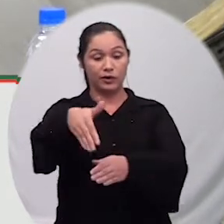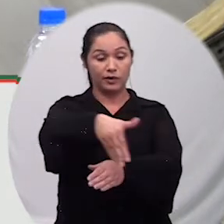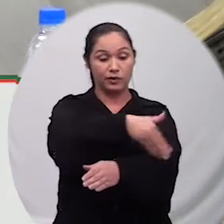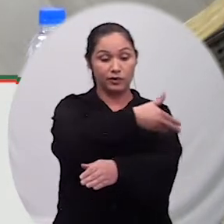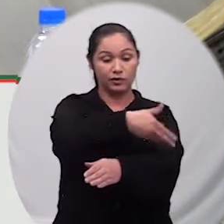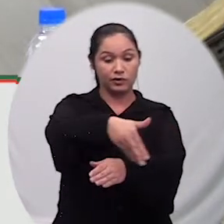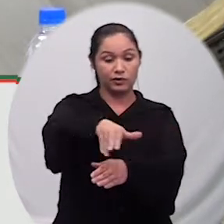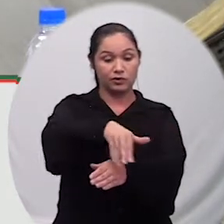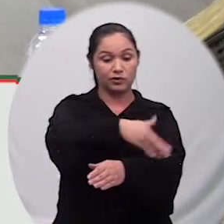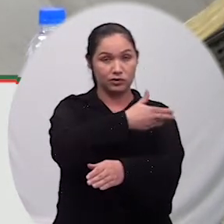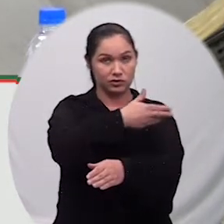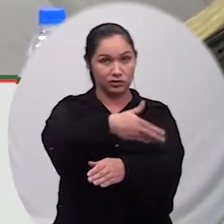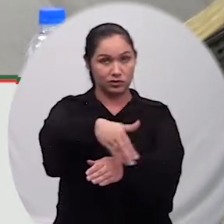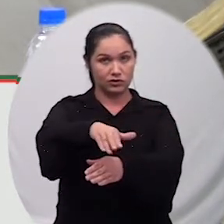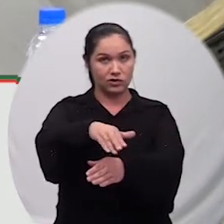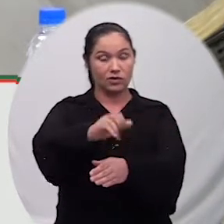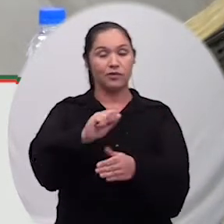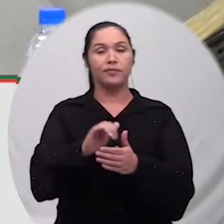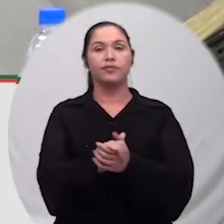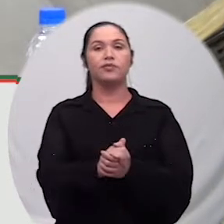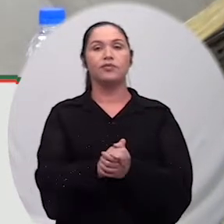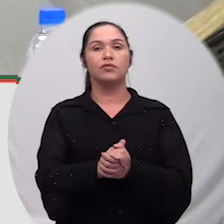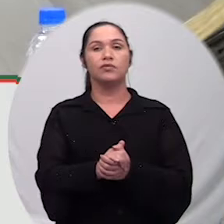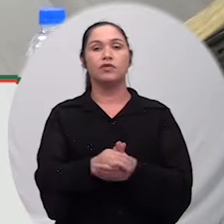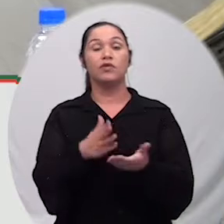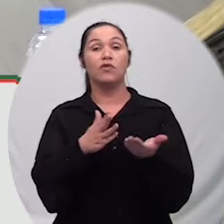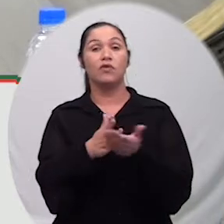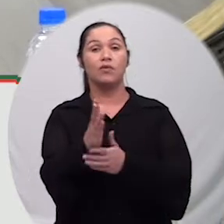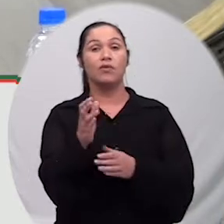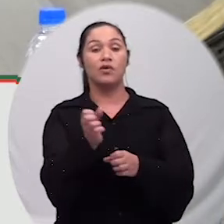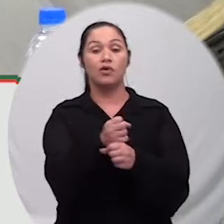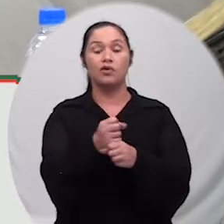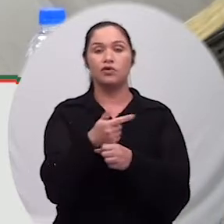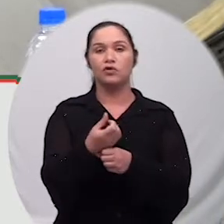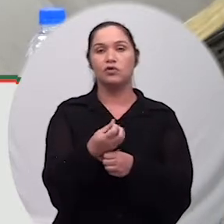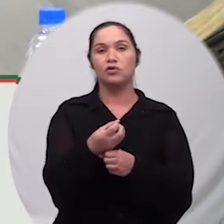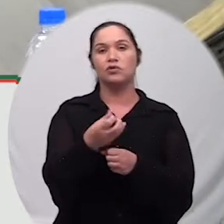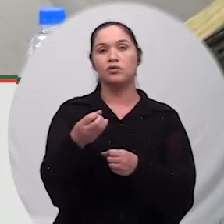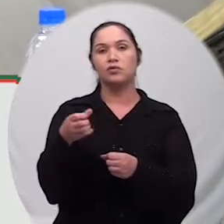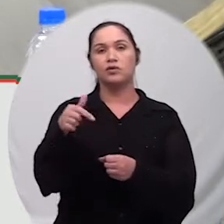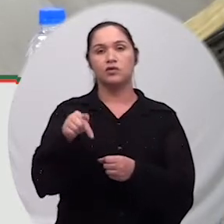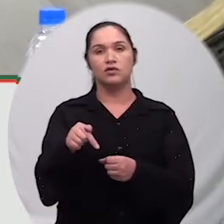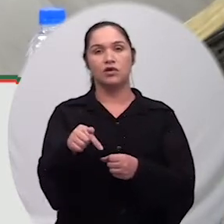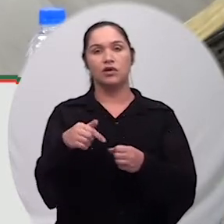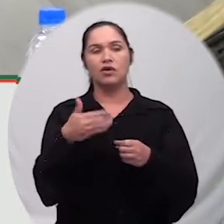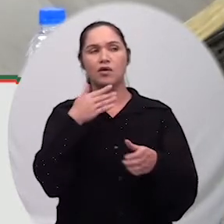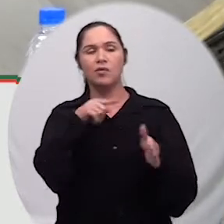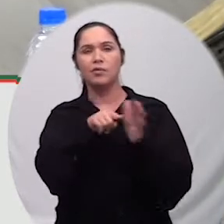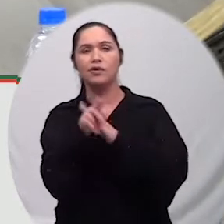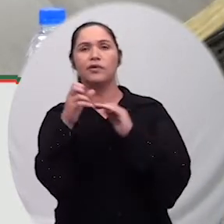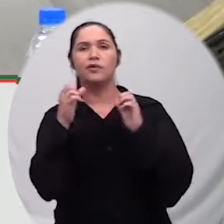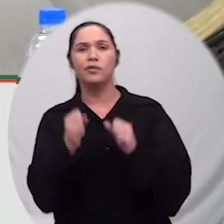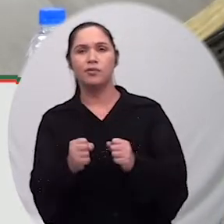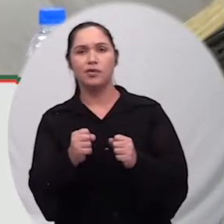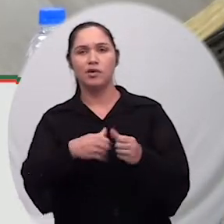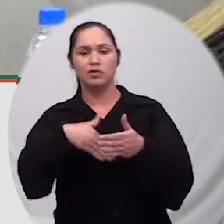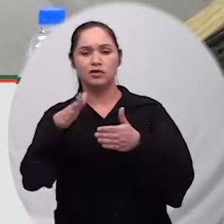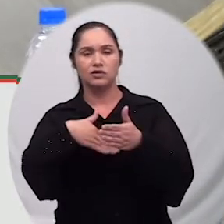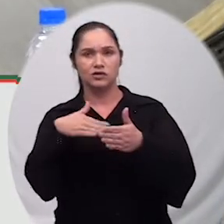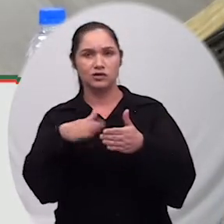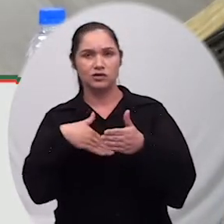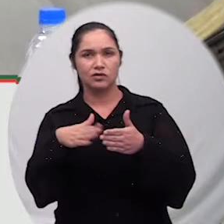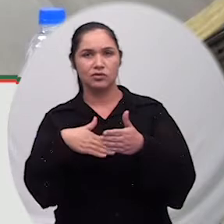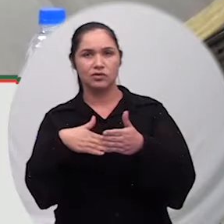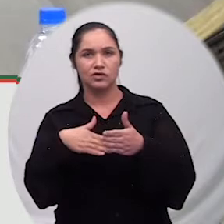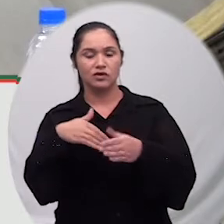Resolução 236, de 11 de maio de 2007. Existe a possibilidade de pintura de faixa de conflito, faixas cruzadas na